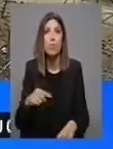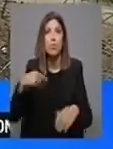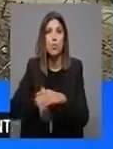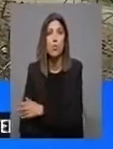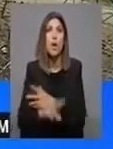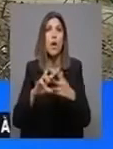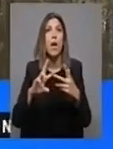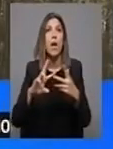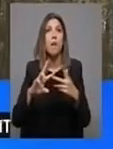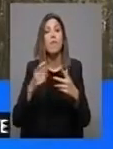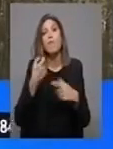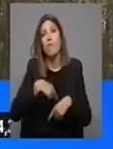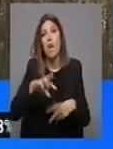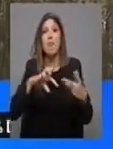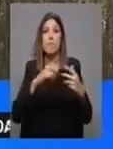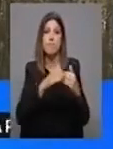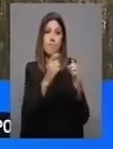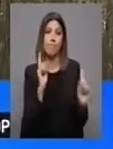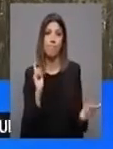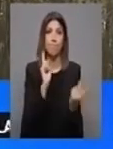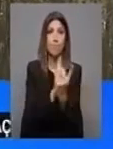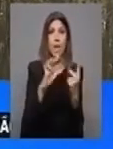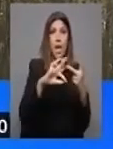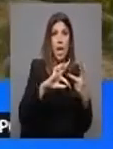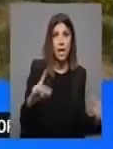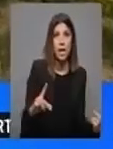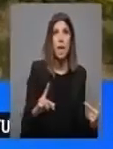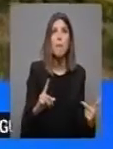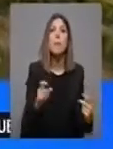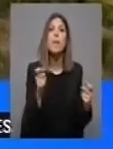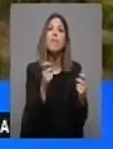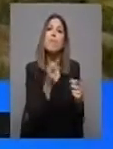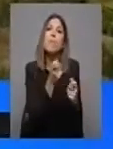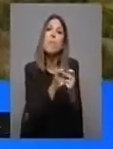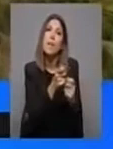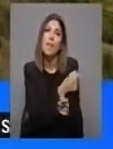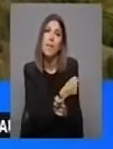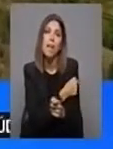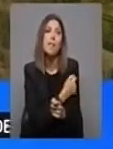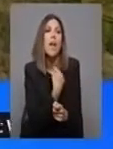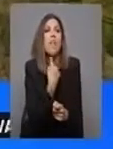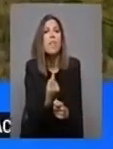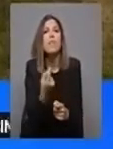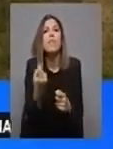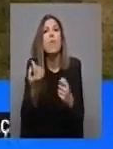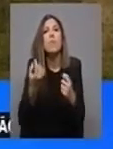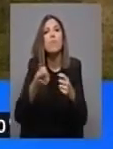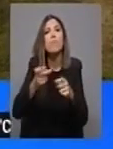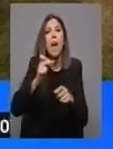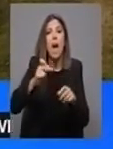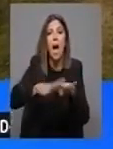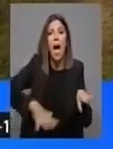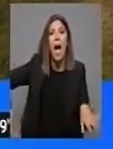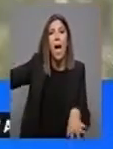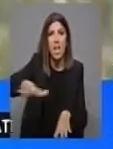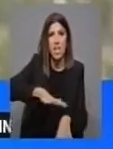Municipal da sua zona, dizer qual é a sua ideia de qual é o perímetro, digamos assim, da sua propriedade, e a partir daí é